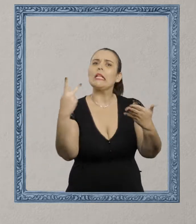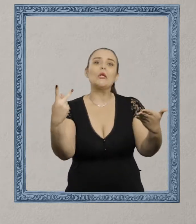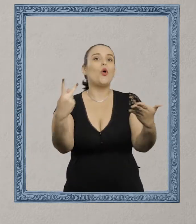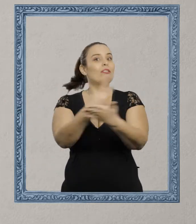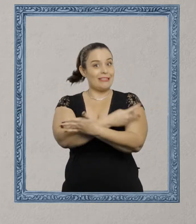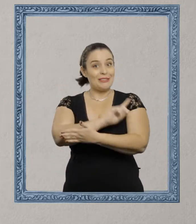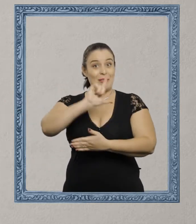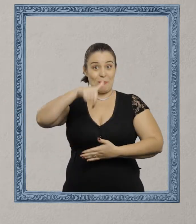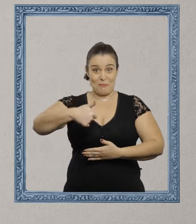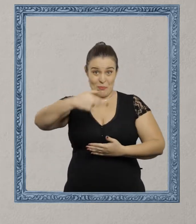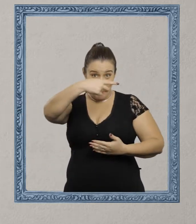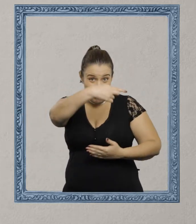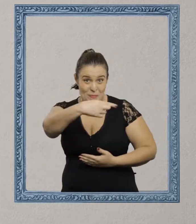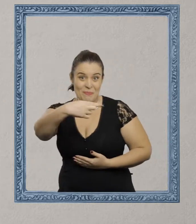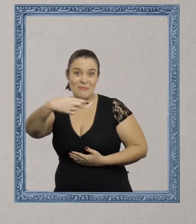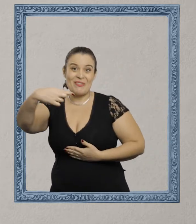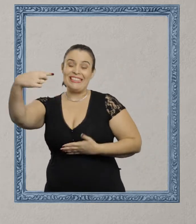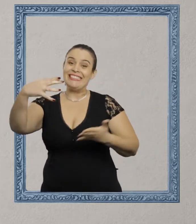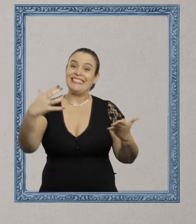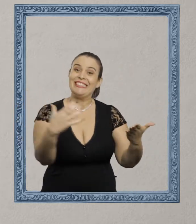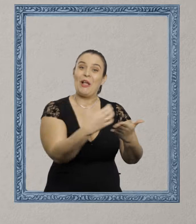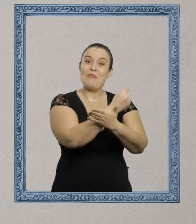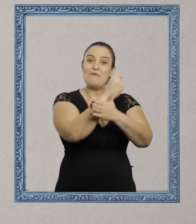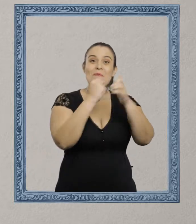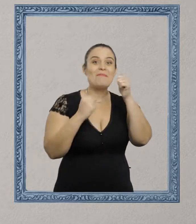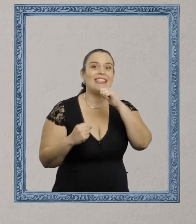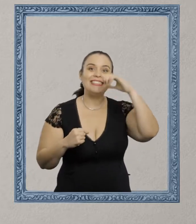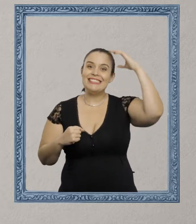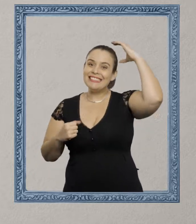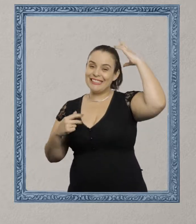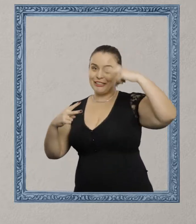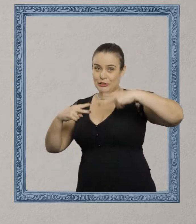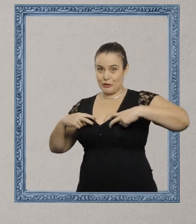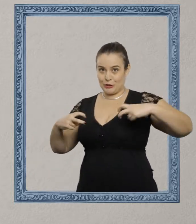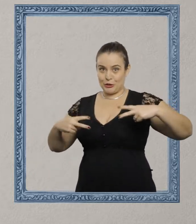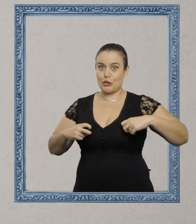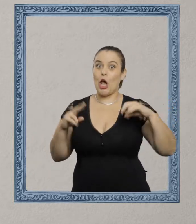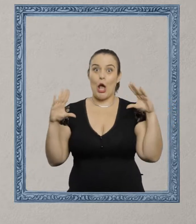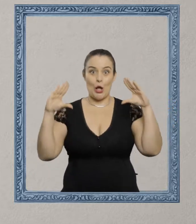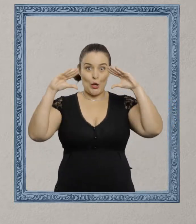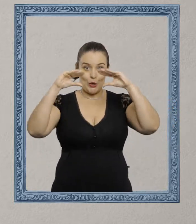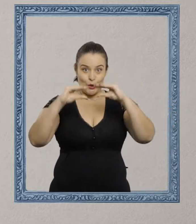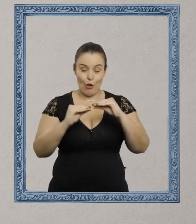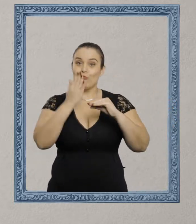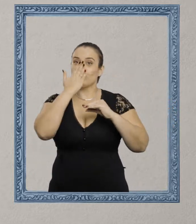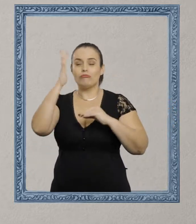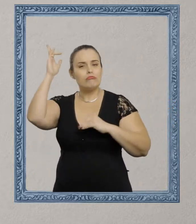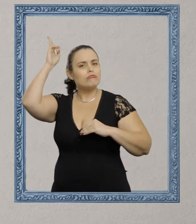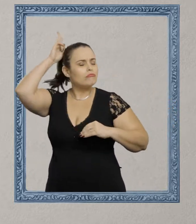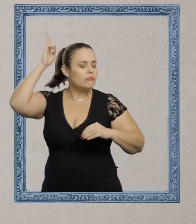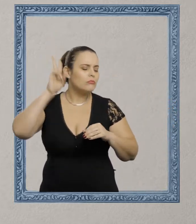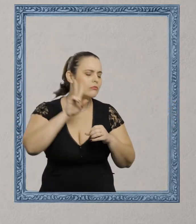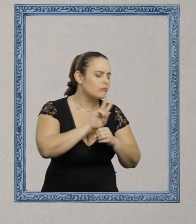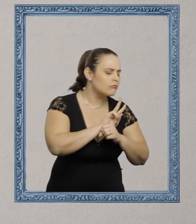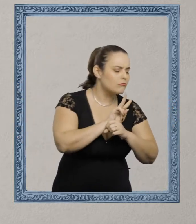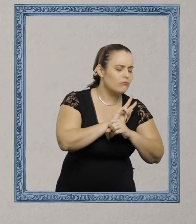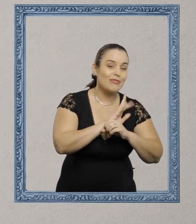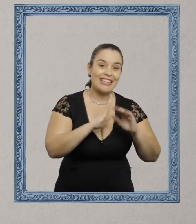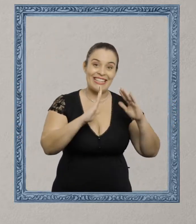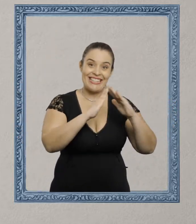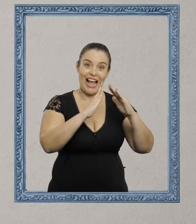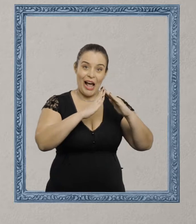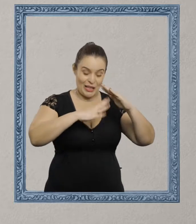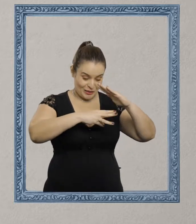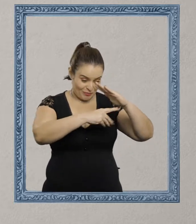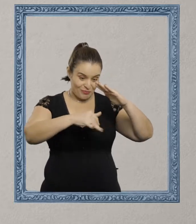depois que Peter salvou a princesa Tigrinha. Todas as noites, os índios vigiavam a casa dos meninos debaixo da terra.